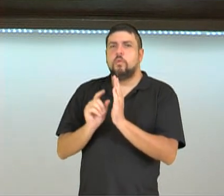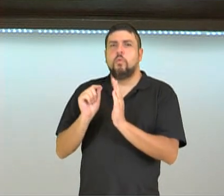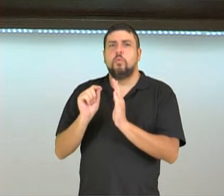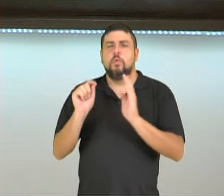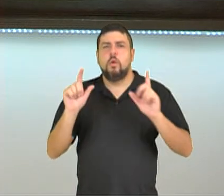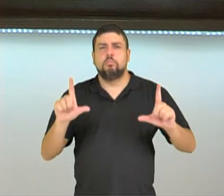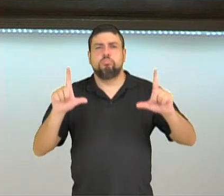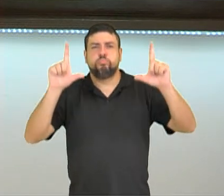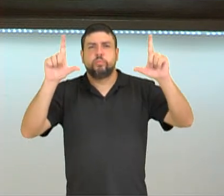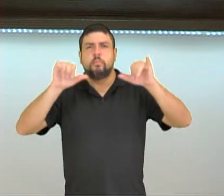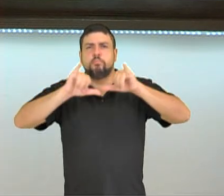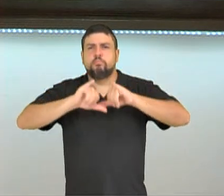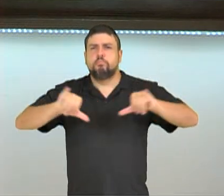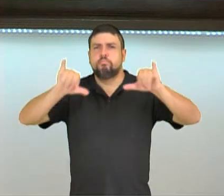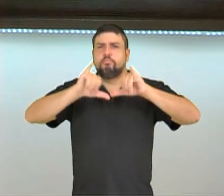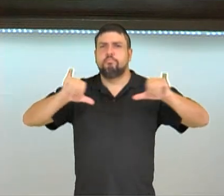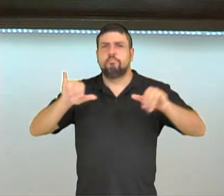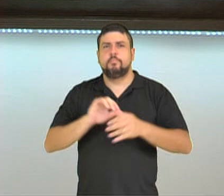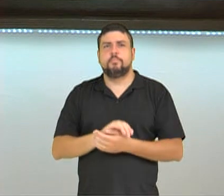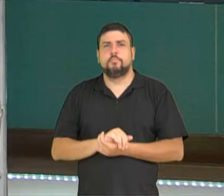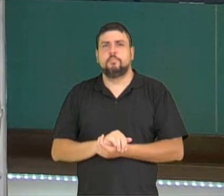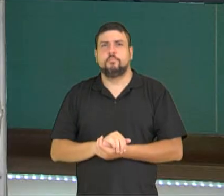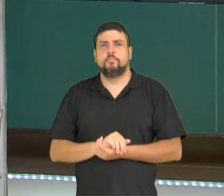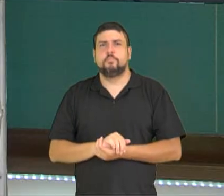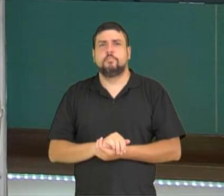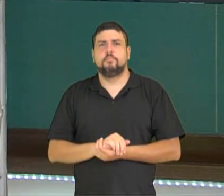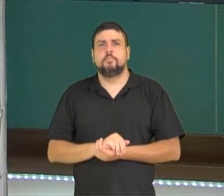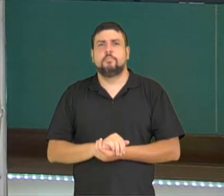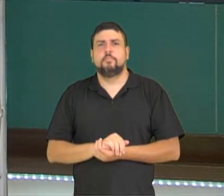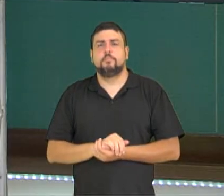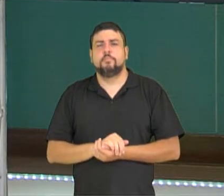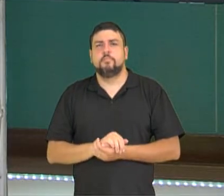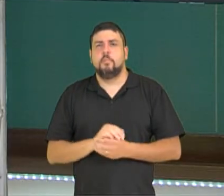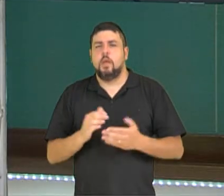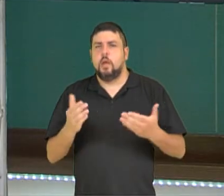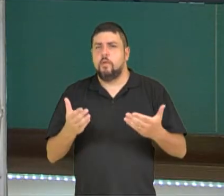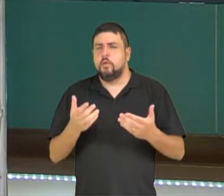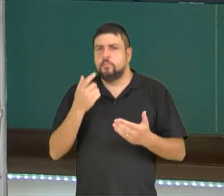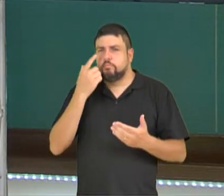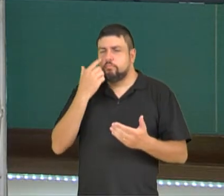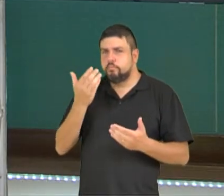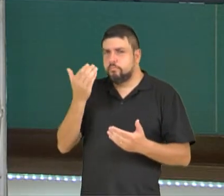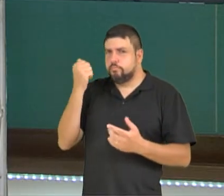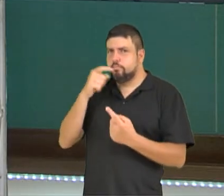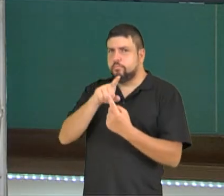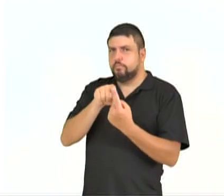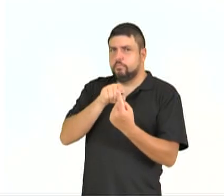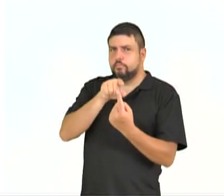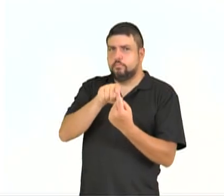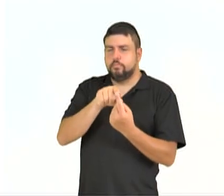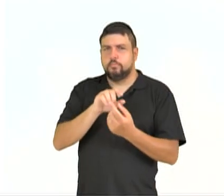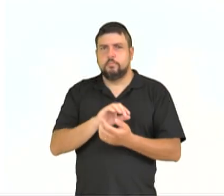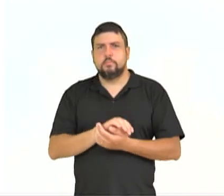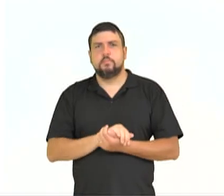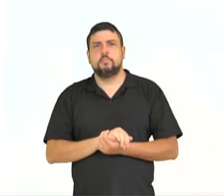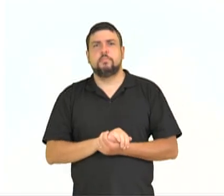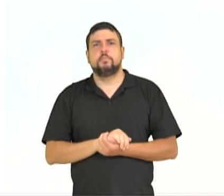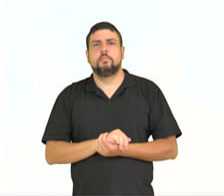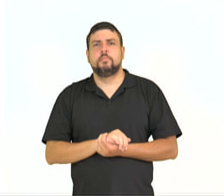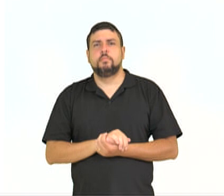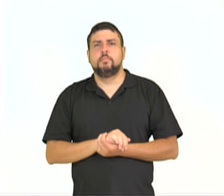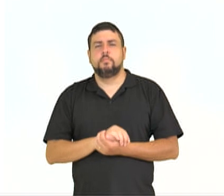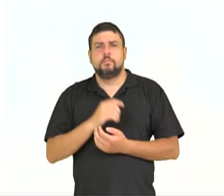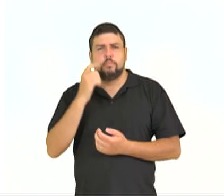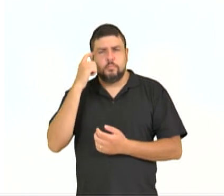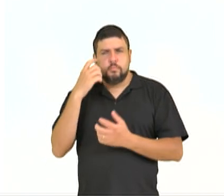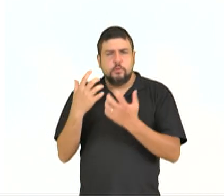de campanha. Agora convido você a ver os nossos objetivos. Eles são refletir